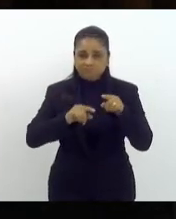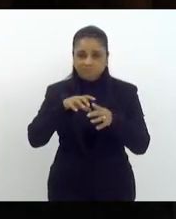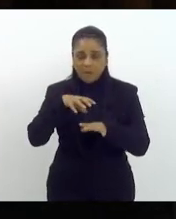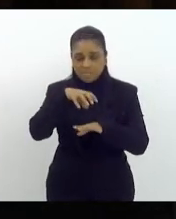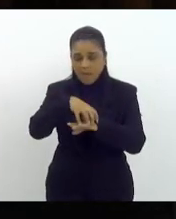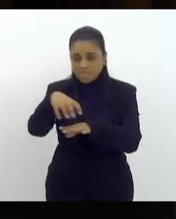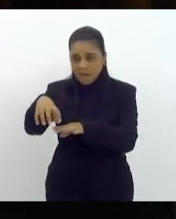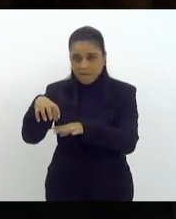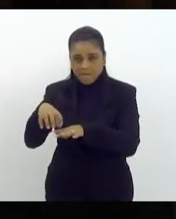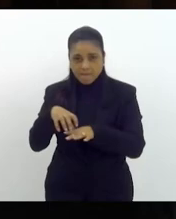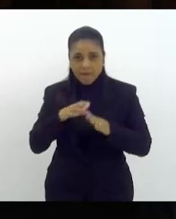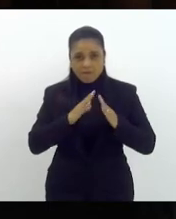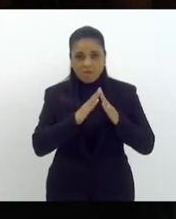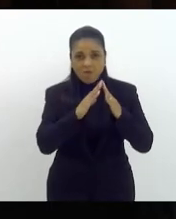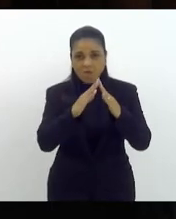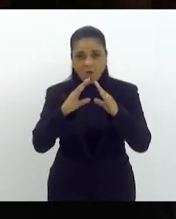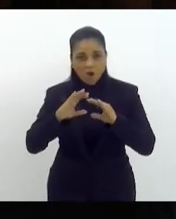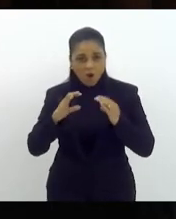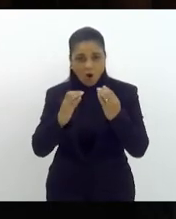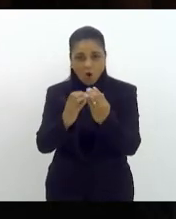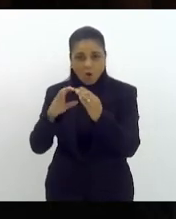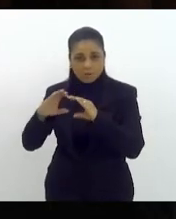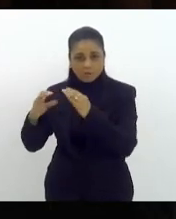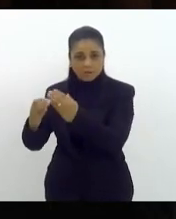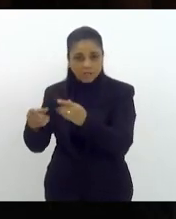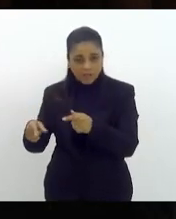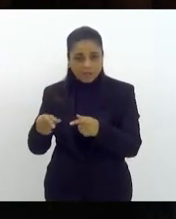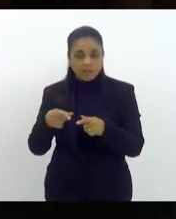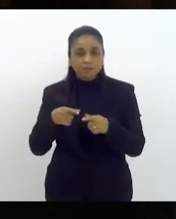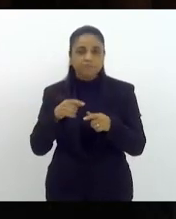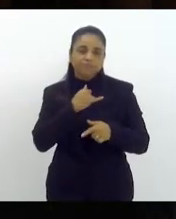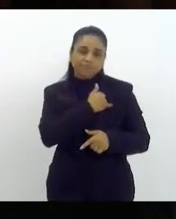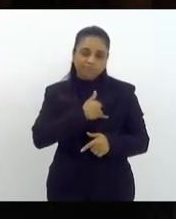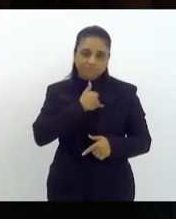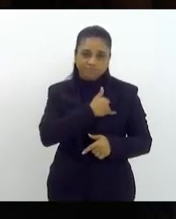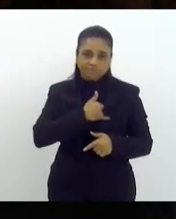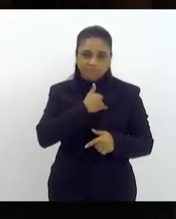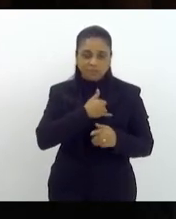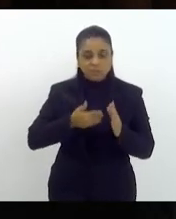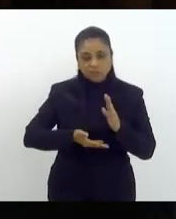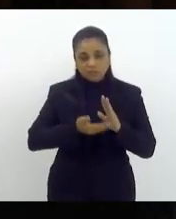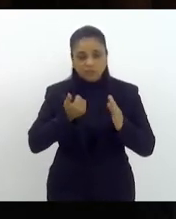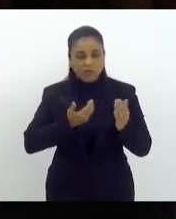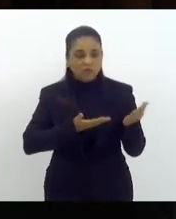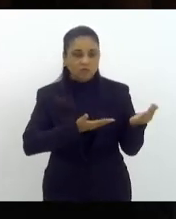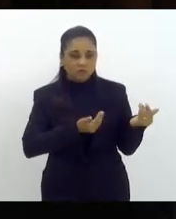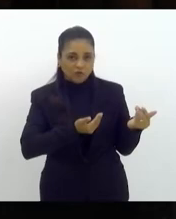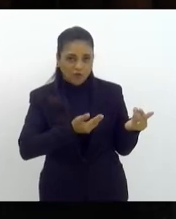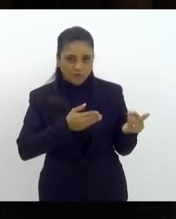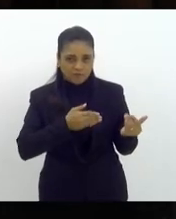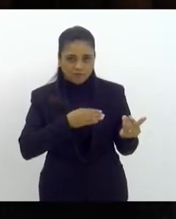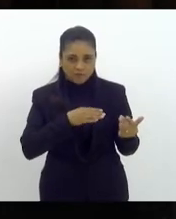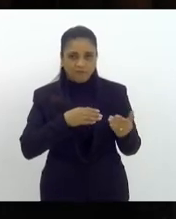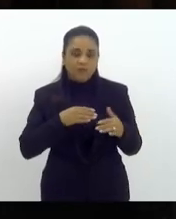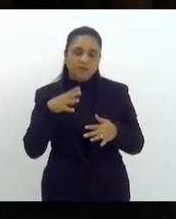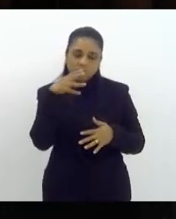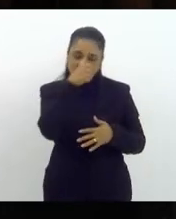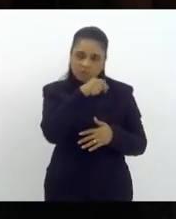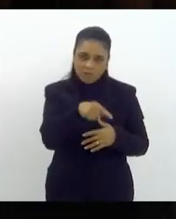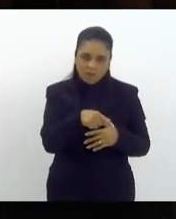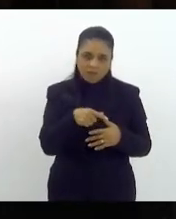da minha cidade São João de Meriti e resgatar e tirar essa Juventude da criminalidade Deus abençoe a todos muito obrigado